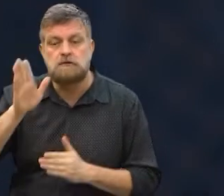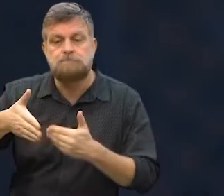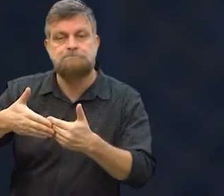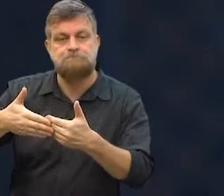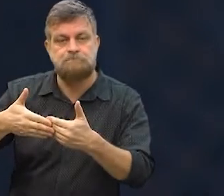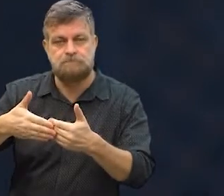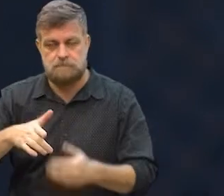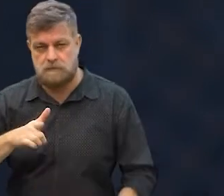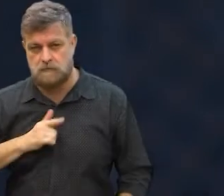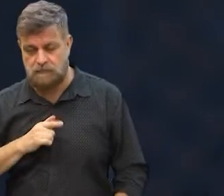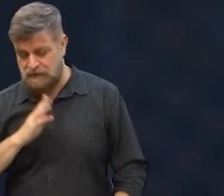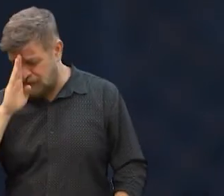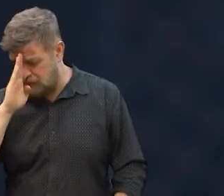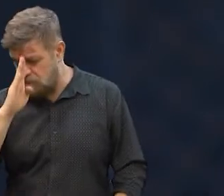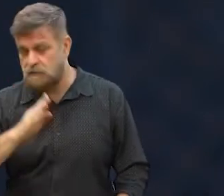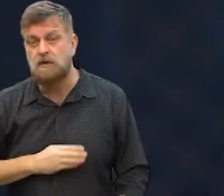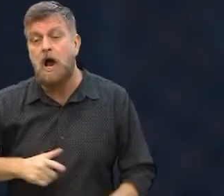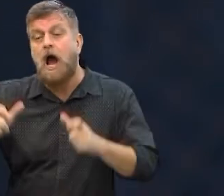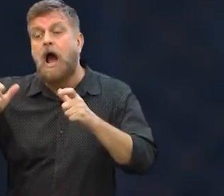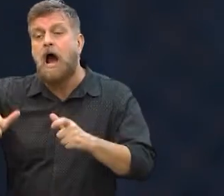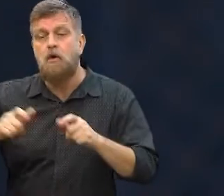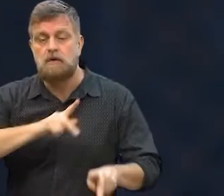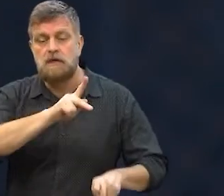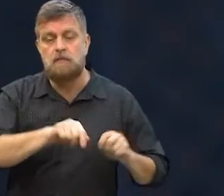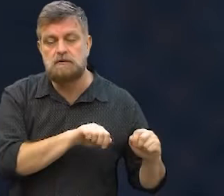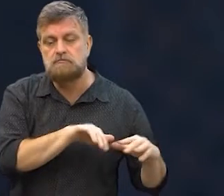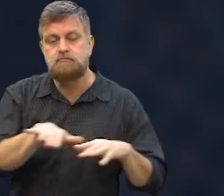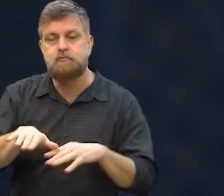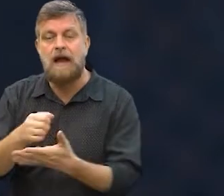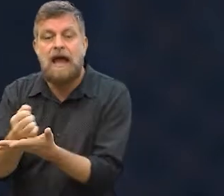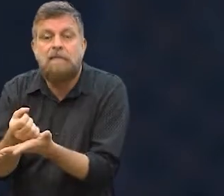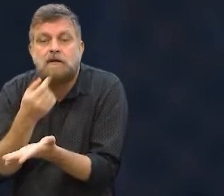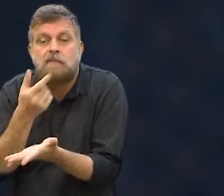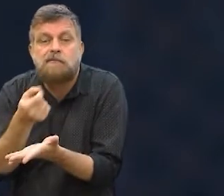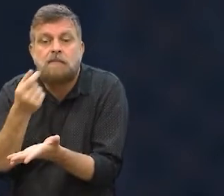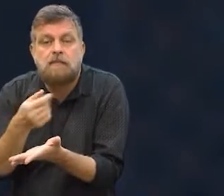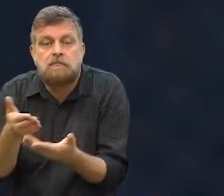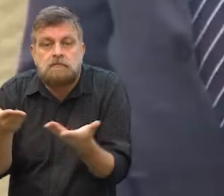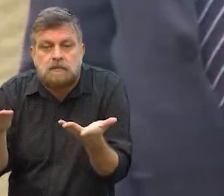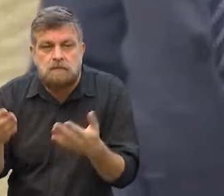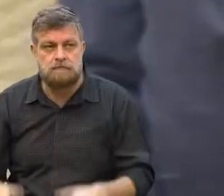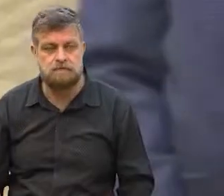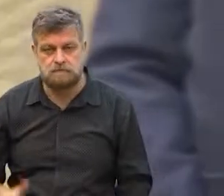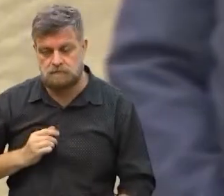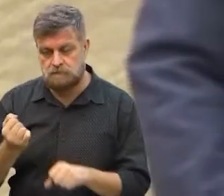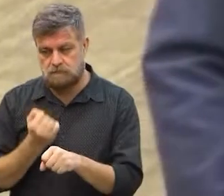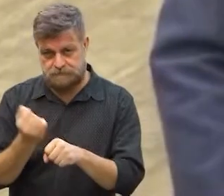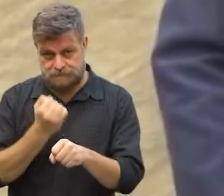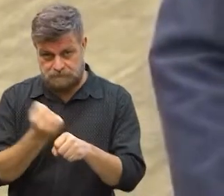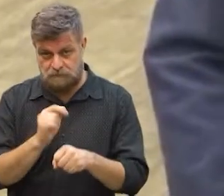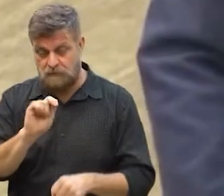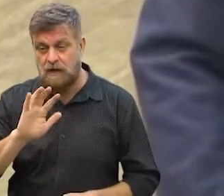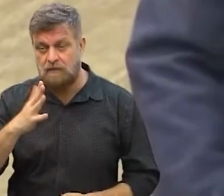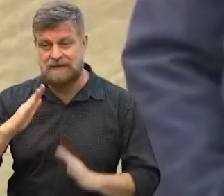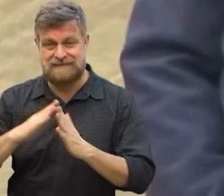essa interdição e principalmente onde os moradores da região vão retirar os medicamentos que precisam. Essa reforma vai